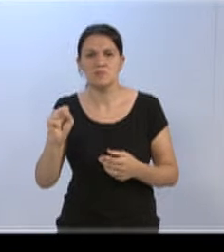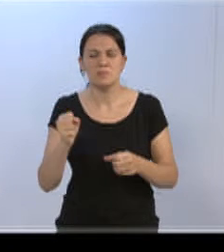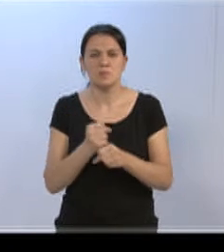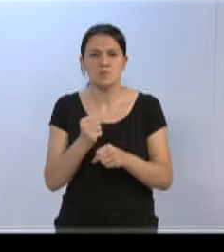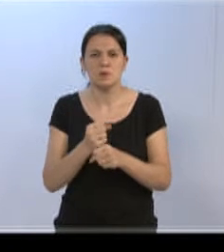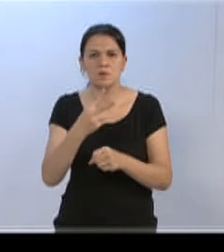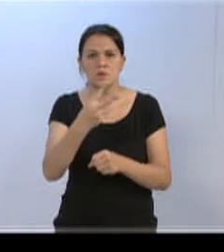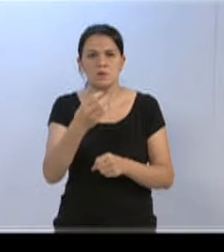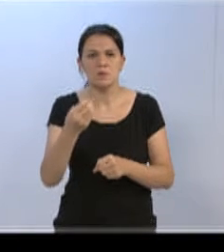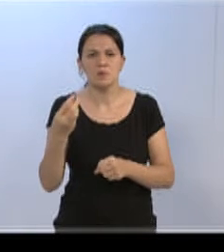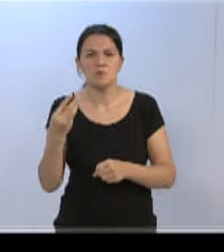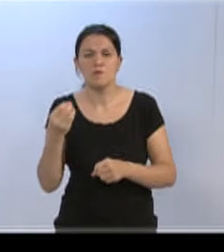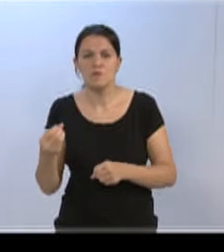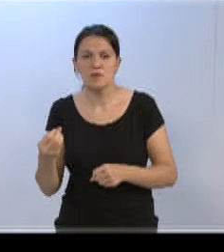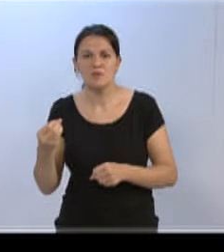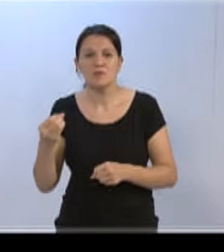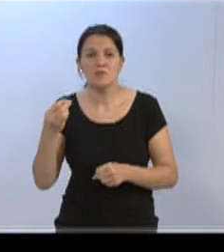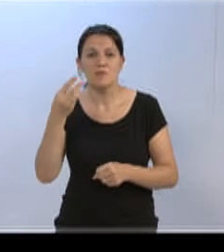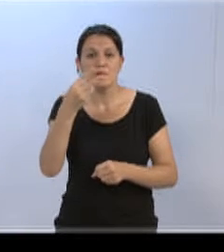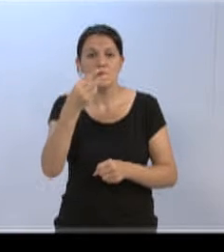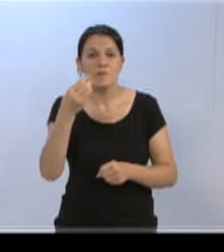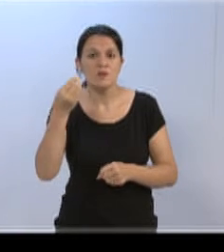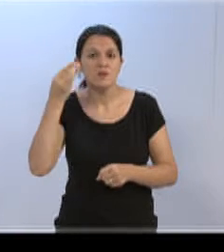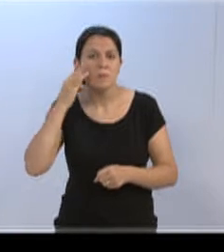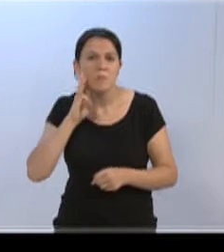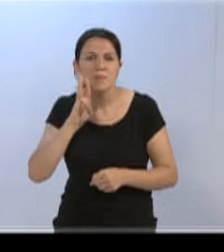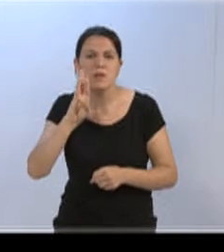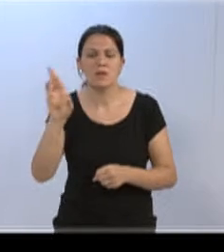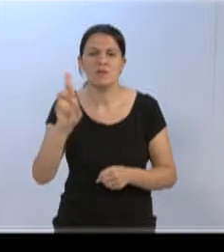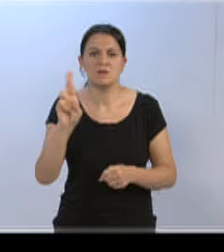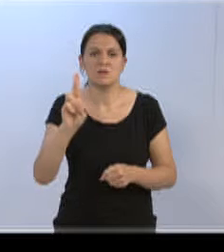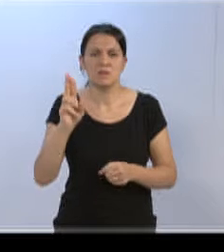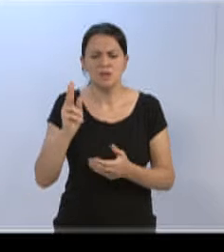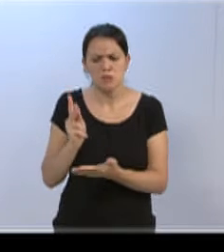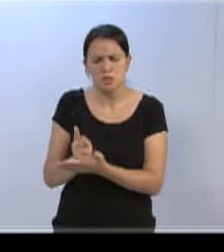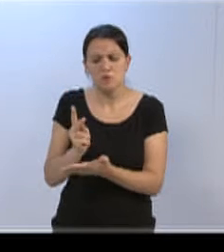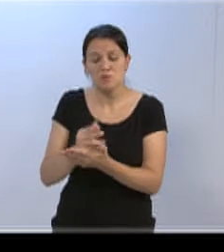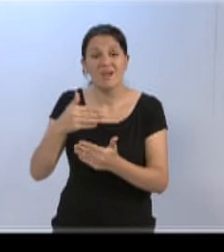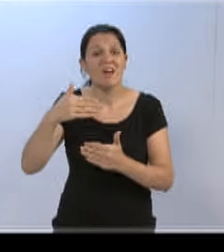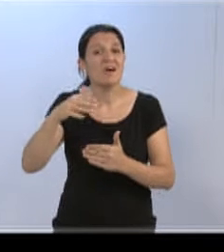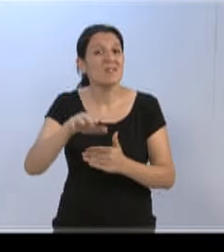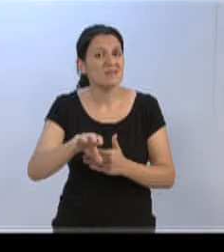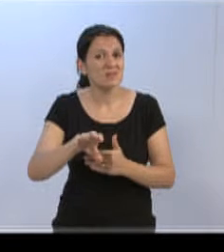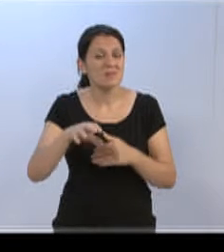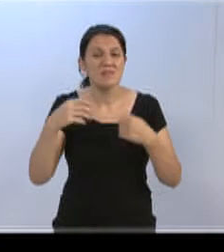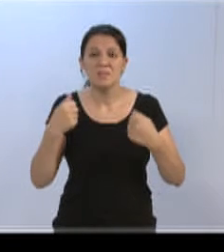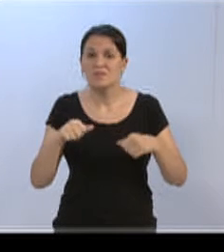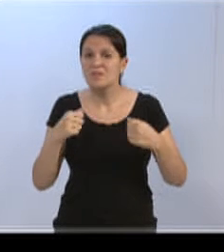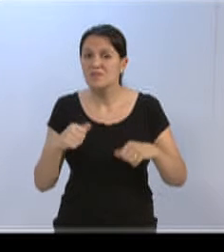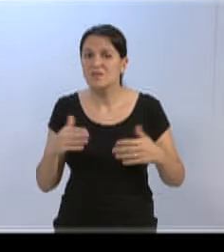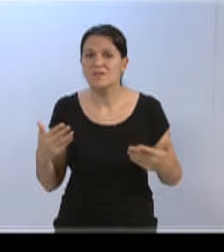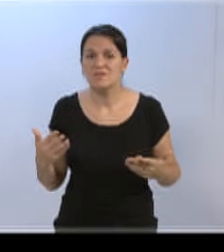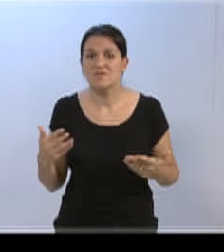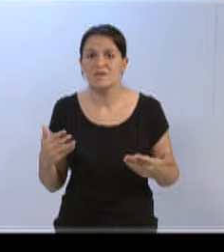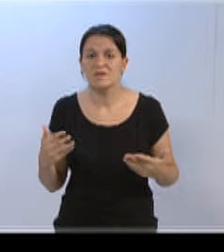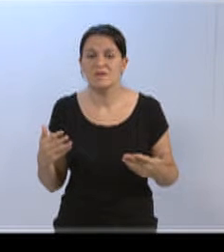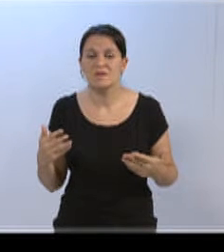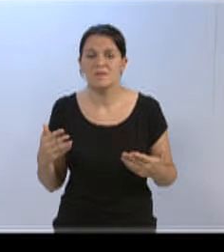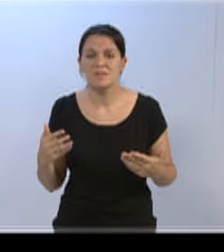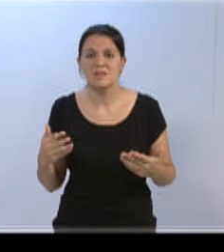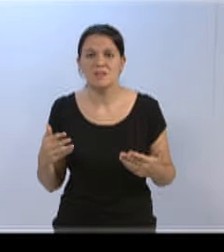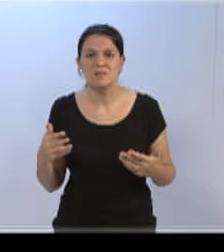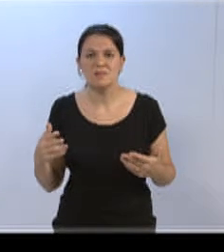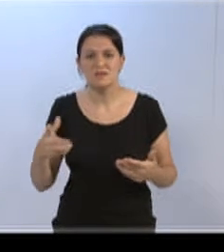20 milhões de reais. 20 milhões de reais, se a URB continuasse nesse ritmo que estava, teria que ser o aporte